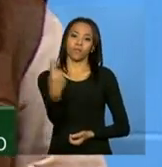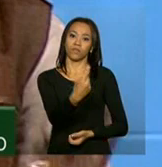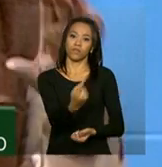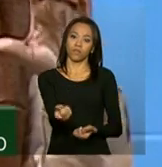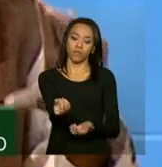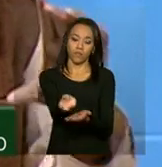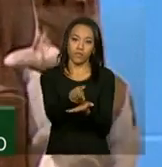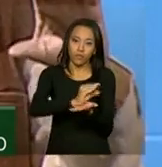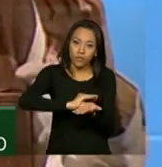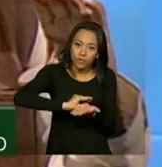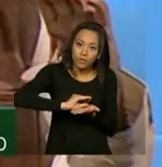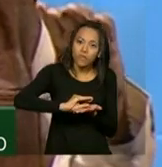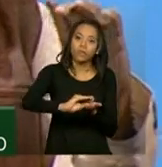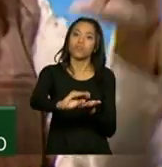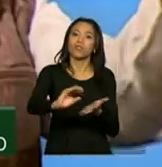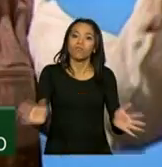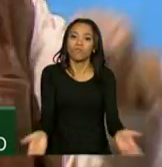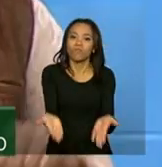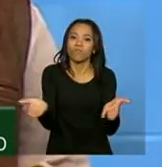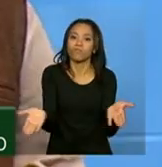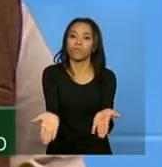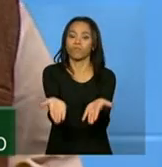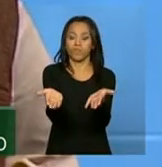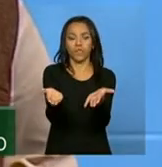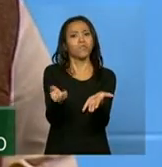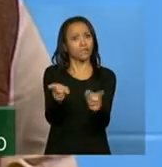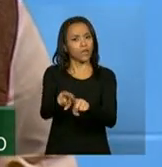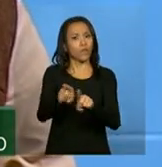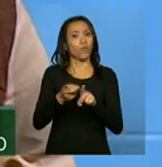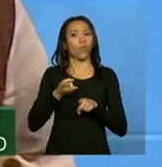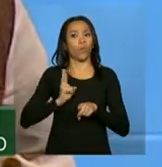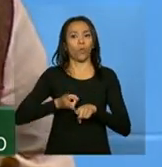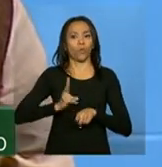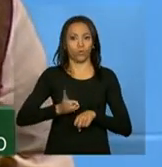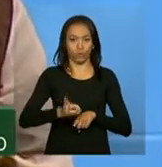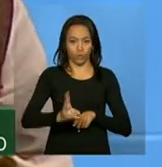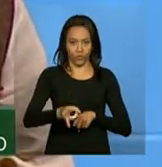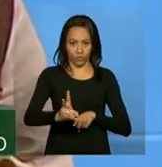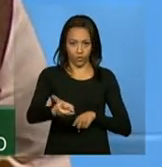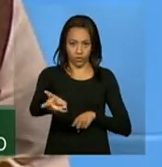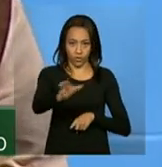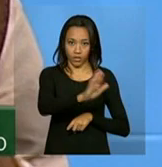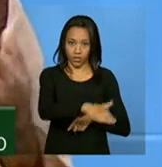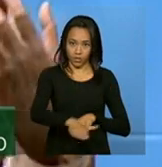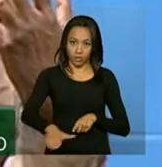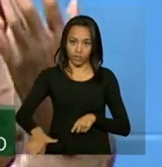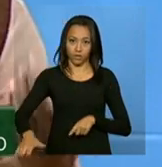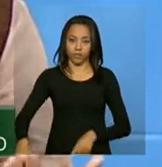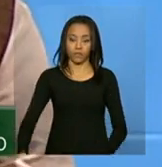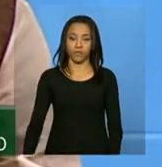investimos e podemos continuar investindo nas crianças, mas